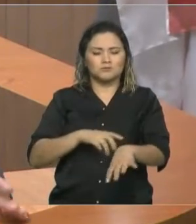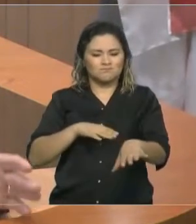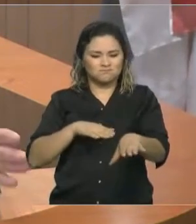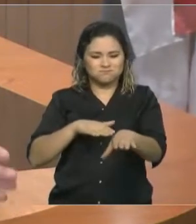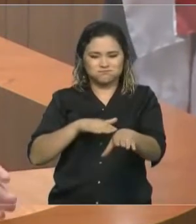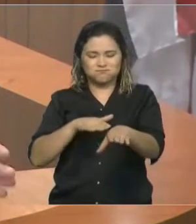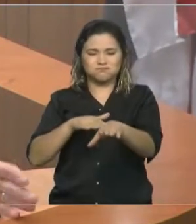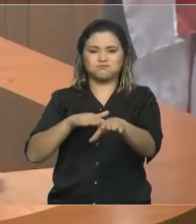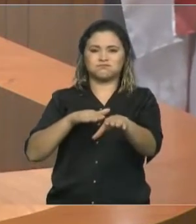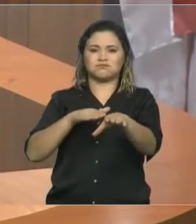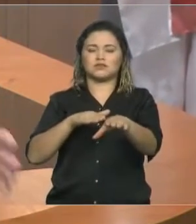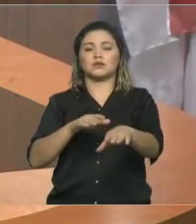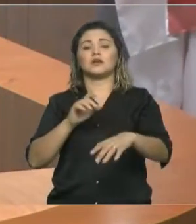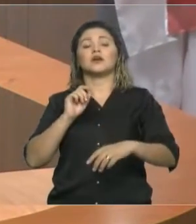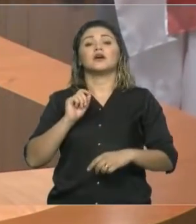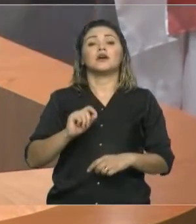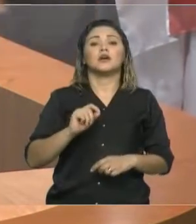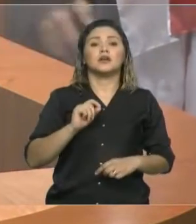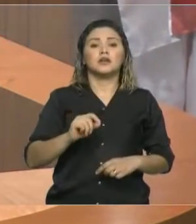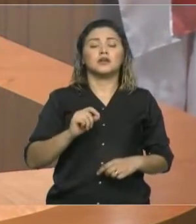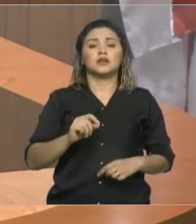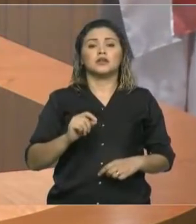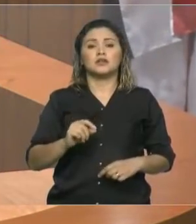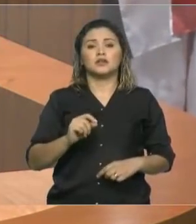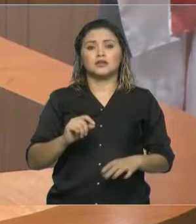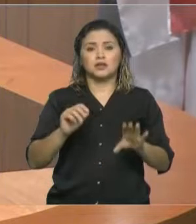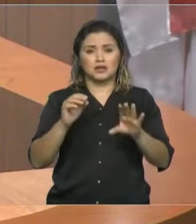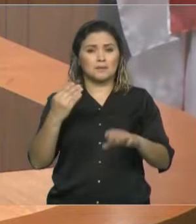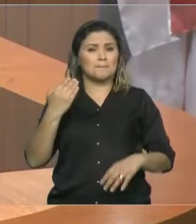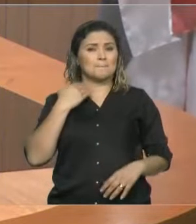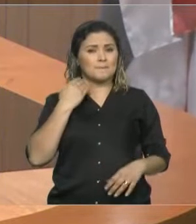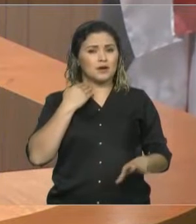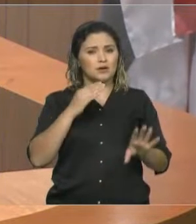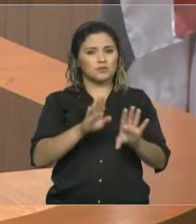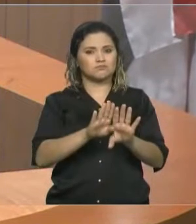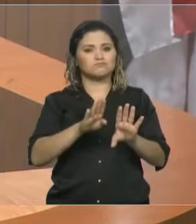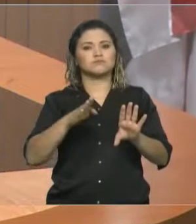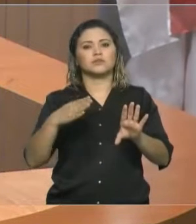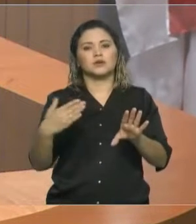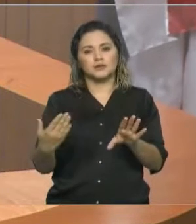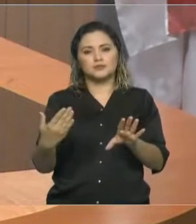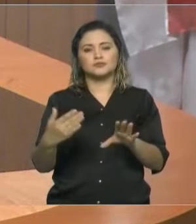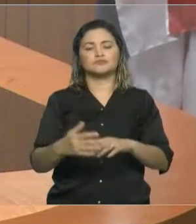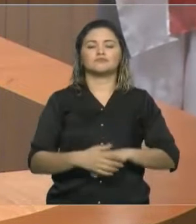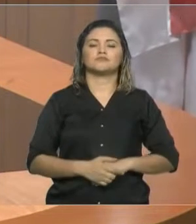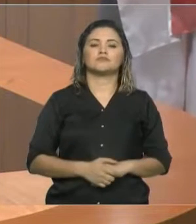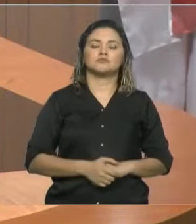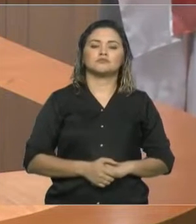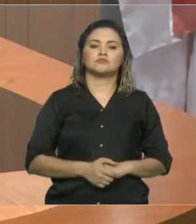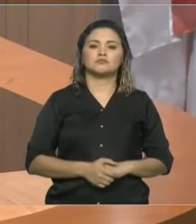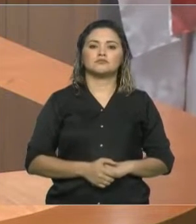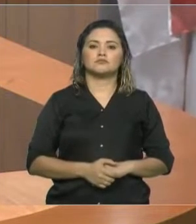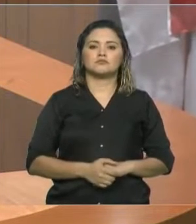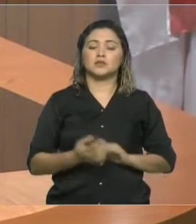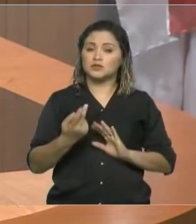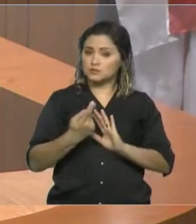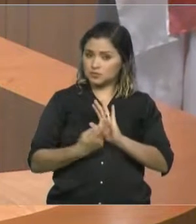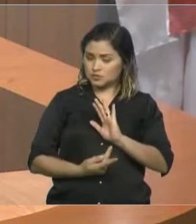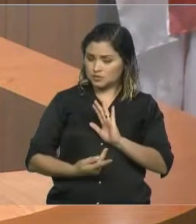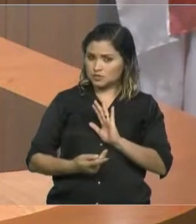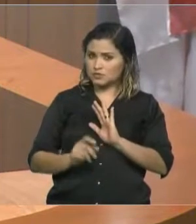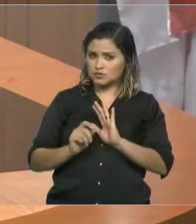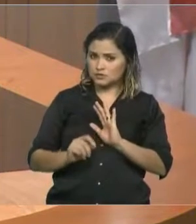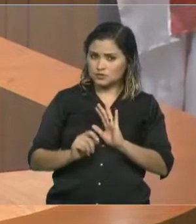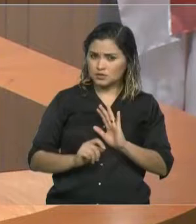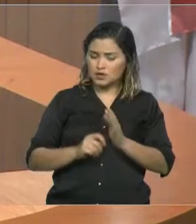que agências são regularmente abertas ao público. Esse projeto dispõe sobre a obrigação